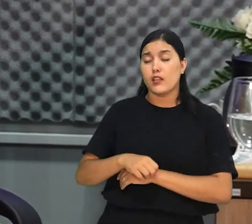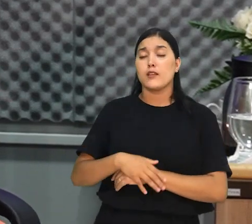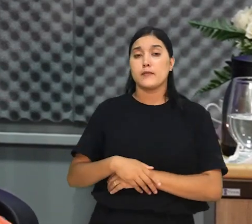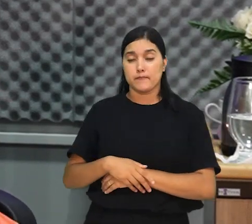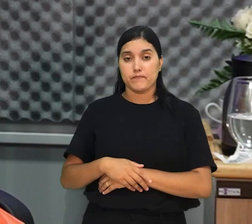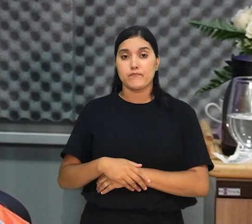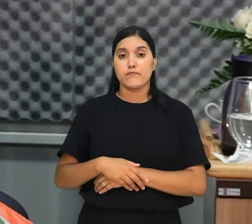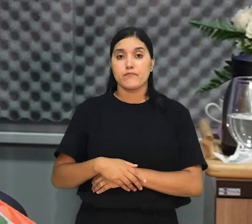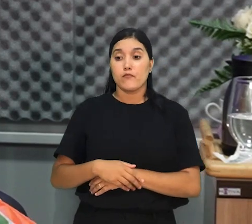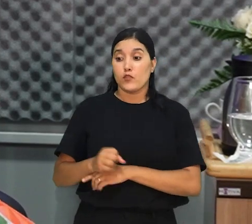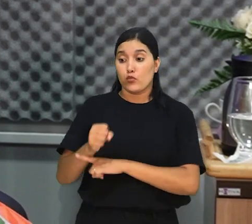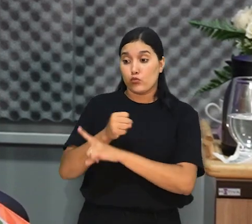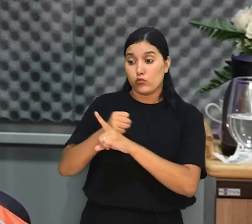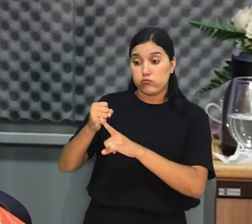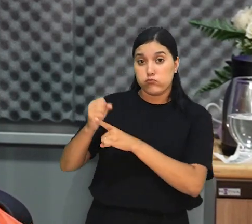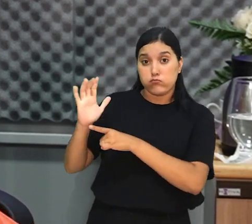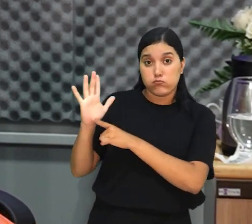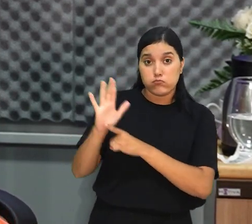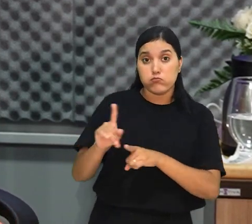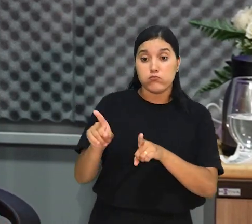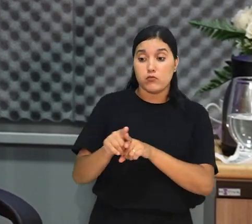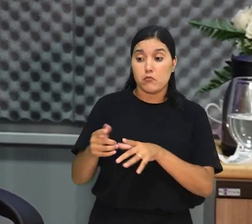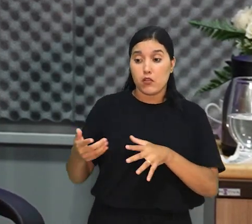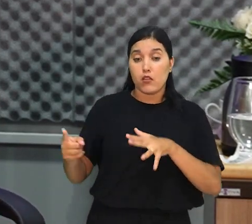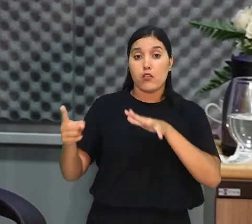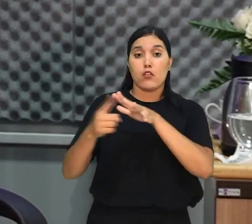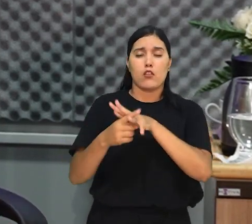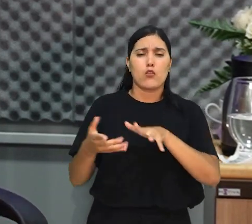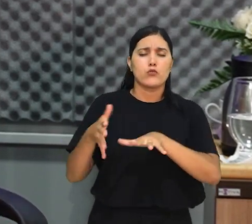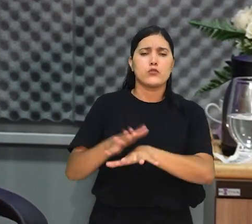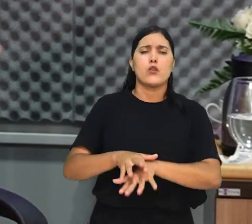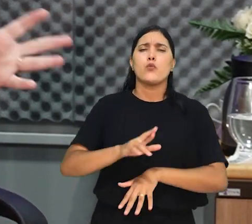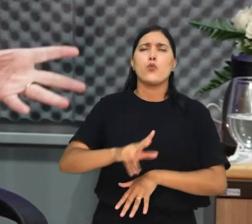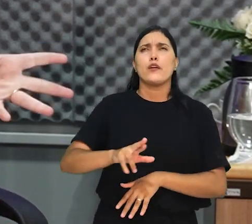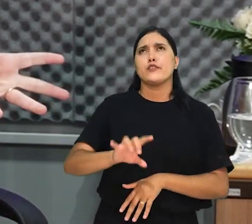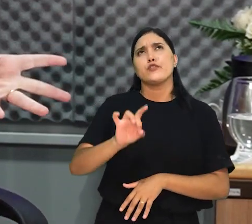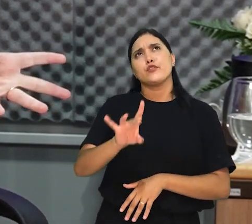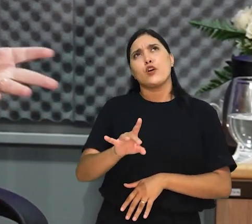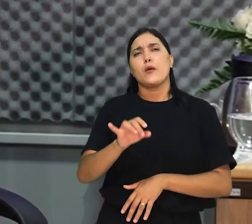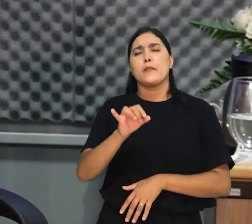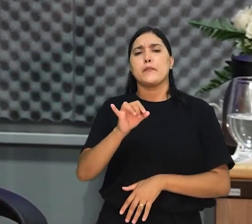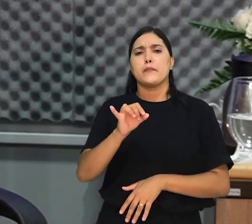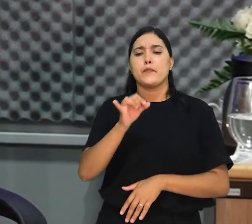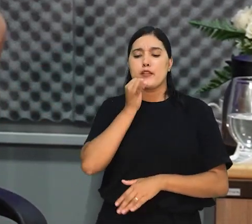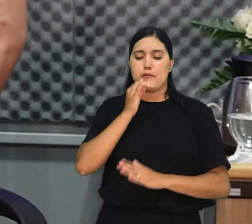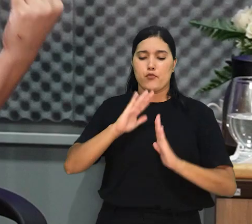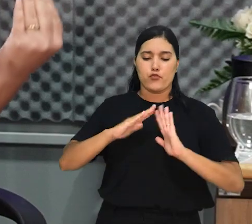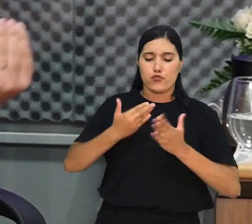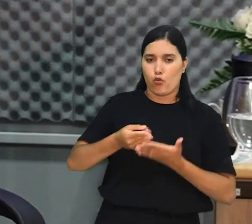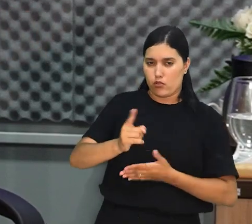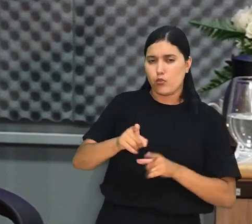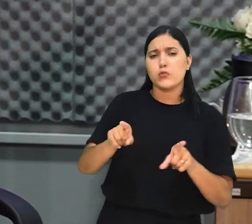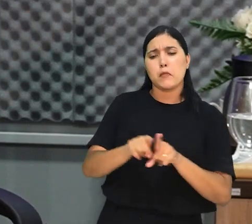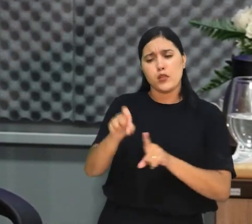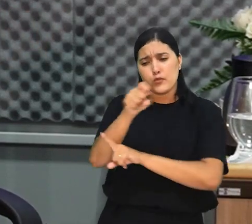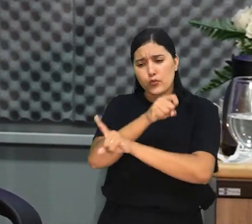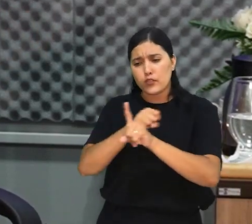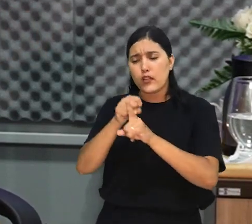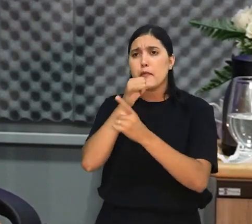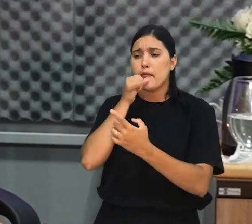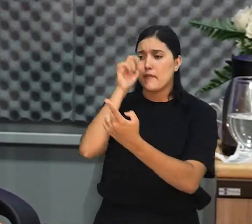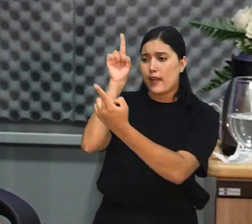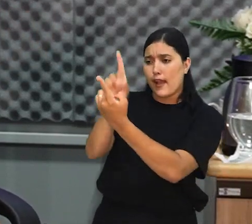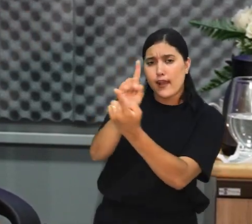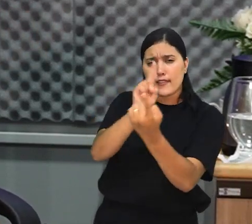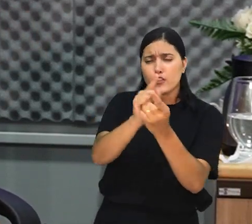amparo social, tem direito à inclusão. Quando eu falo inclusão, não é só na escola, é inclusão na sociedade, no